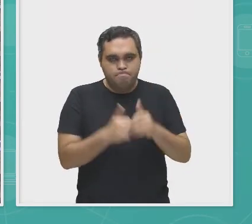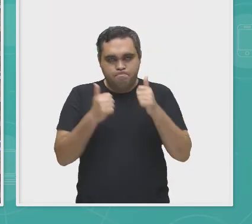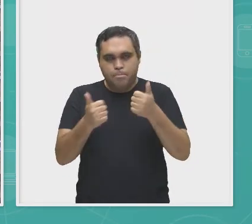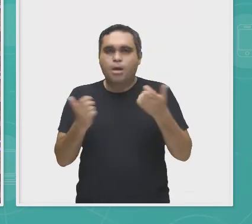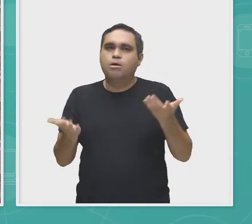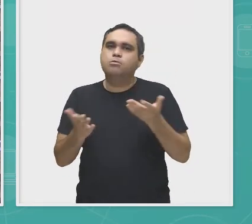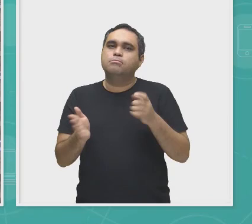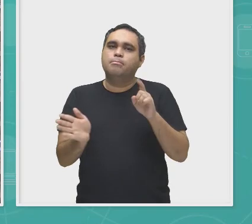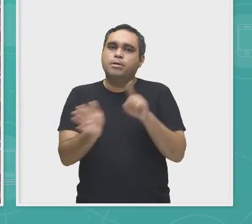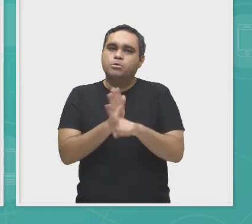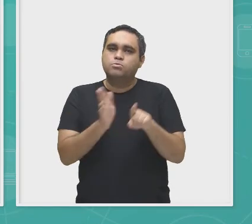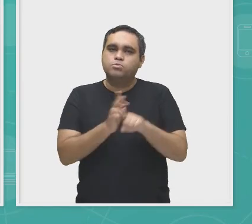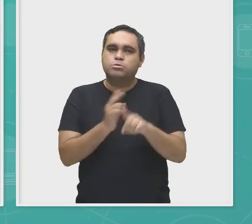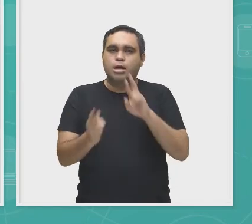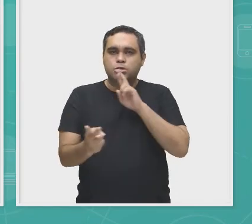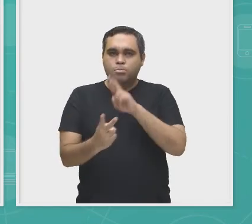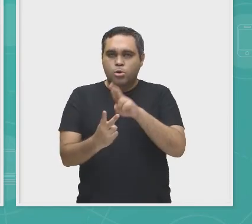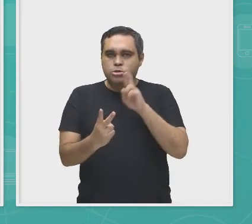duas DLI.